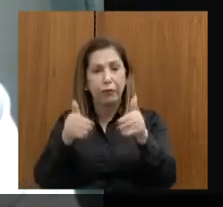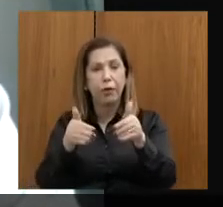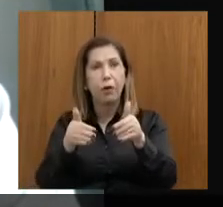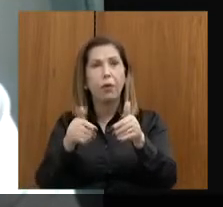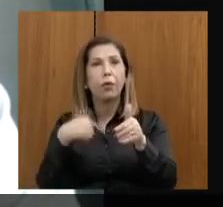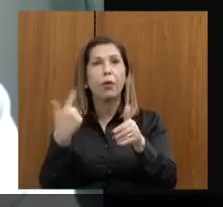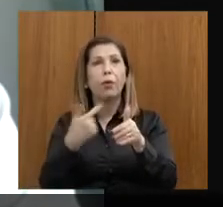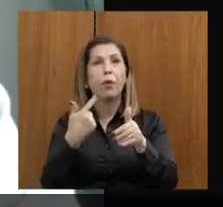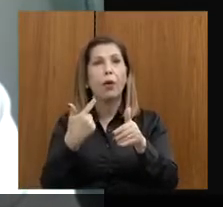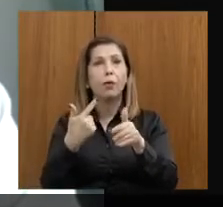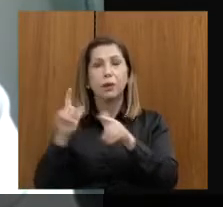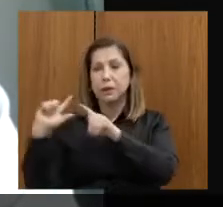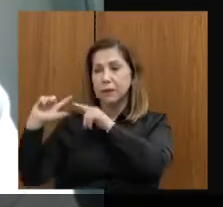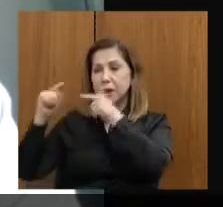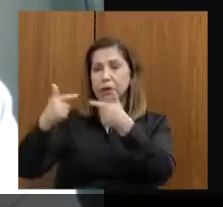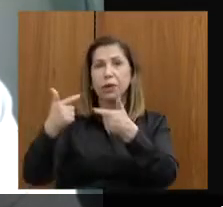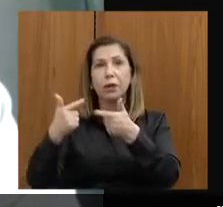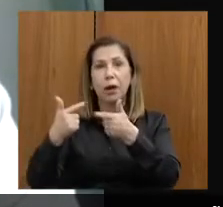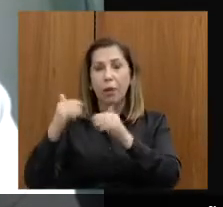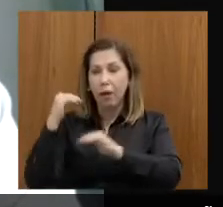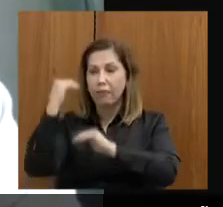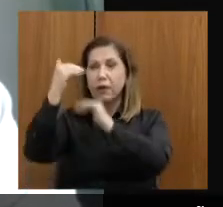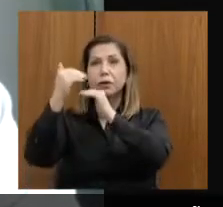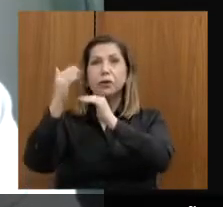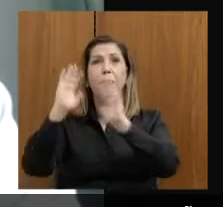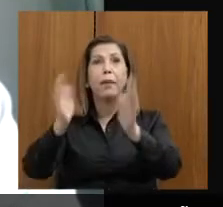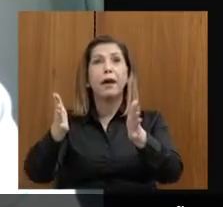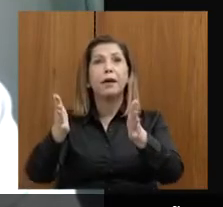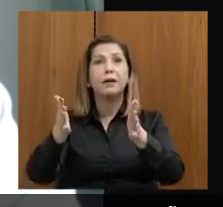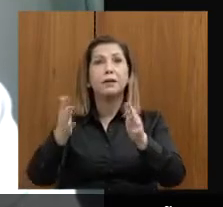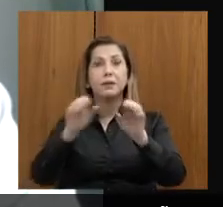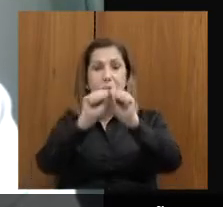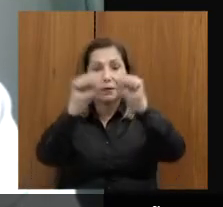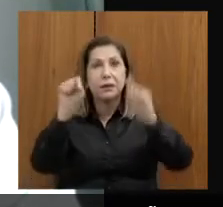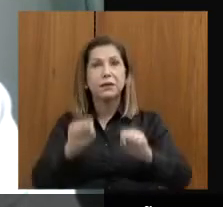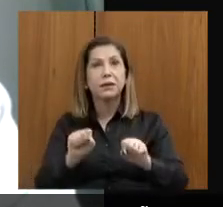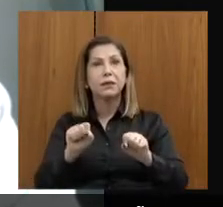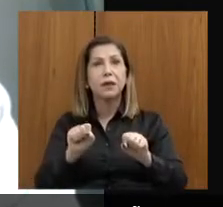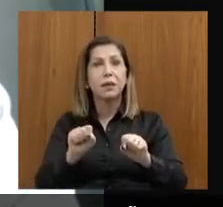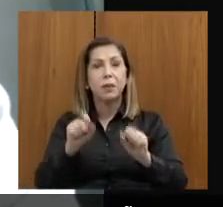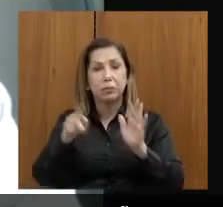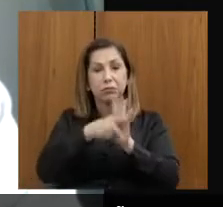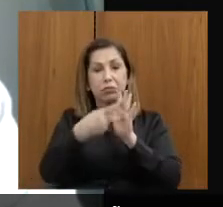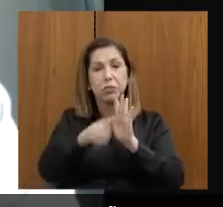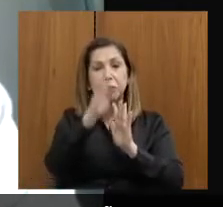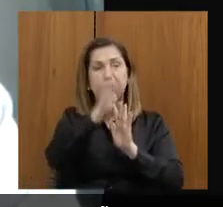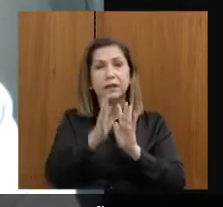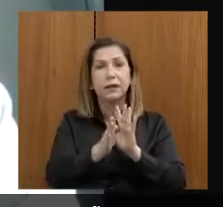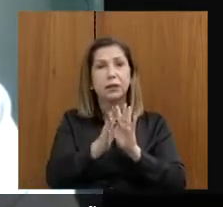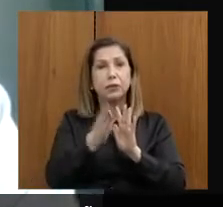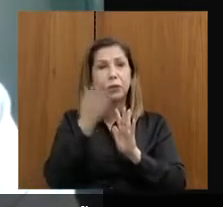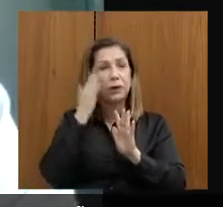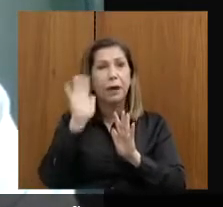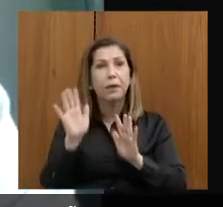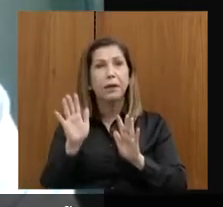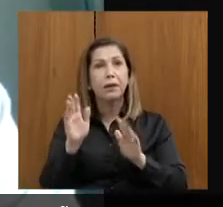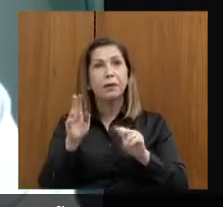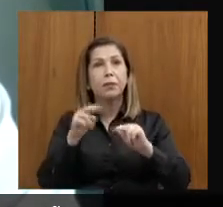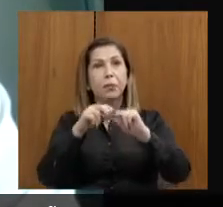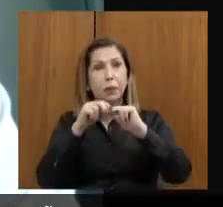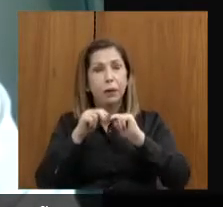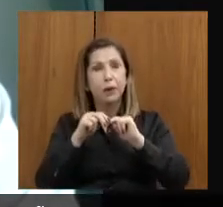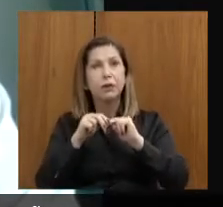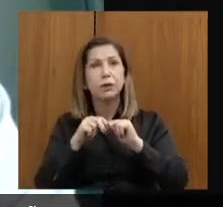como dados nacionais Este é um grande avanço esse tema também não é tratado sucesso do brasileiro e mais a gente não tem um recorte